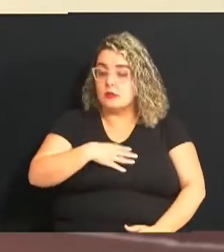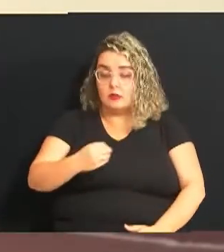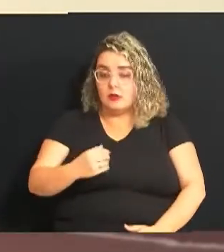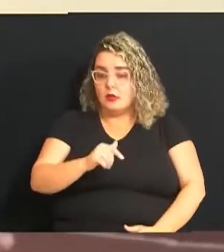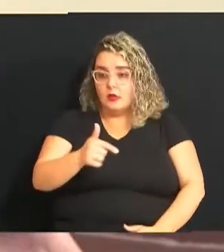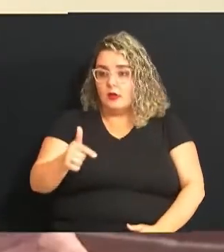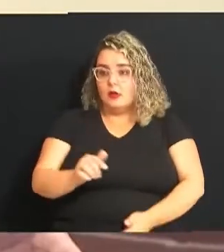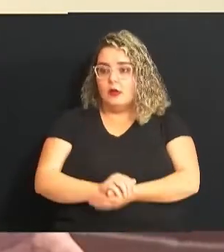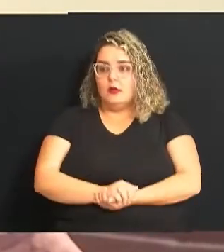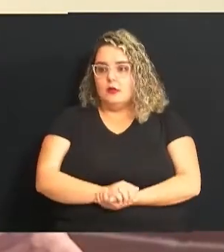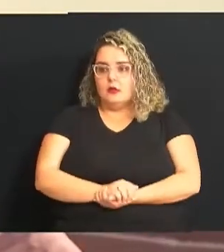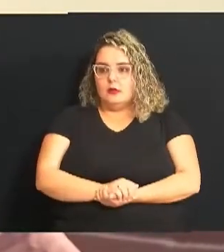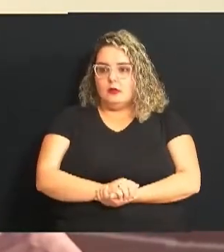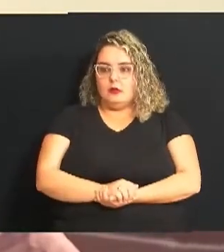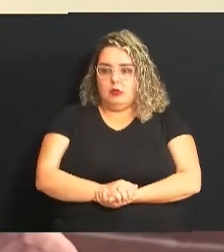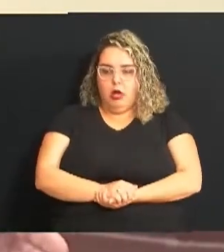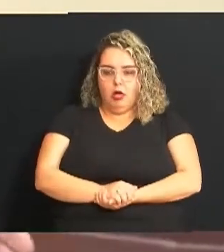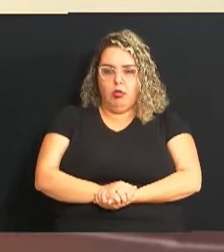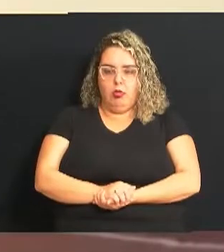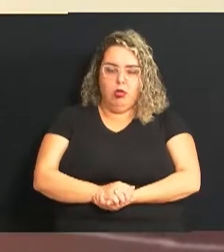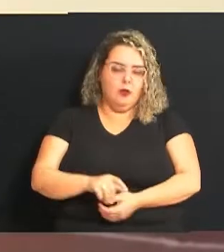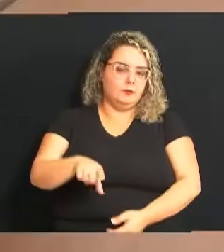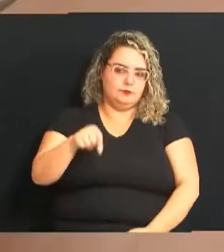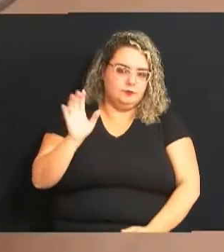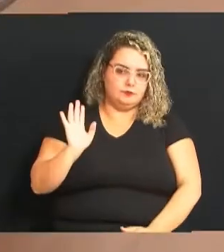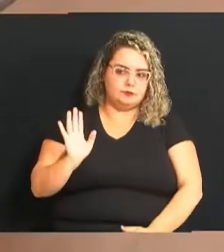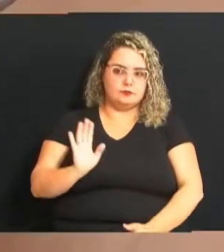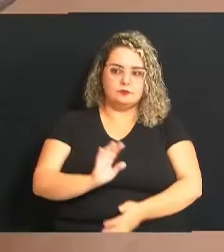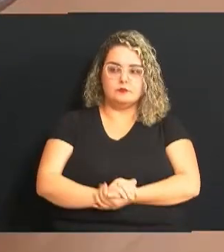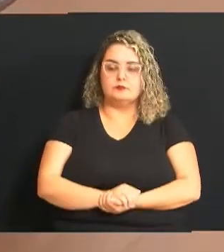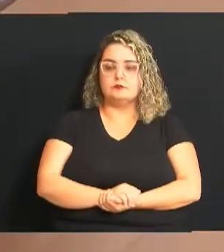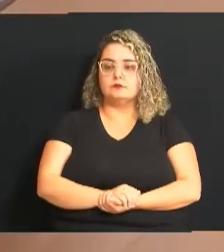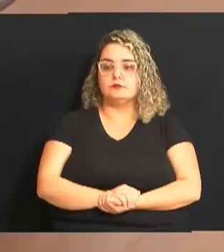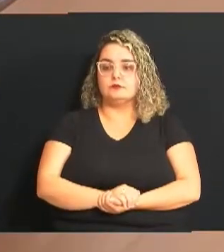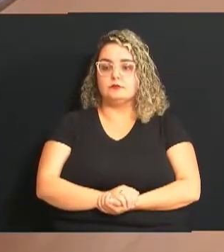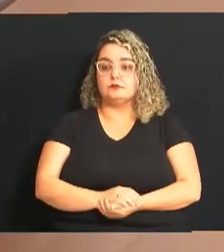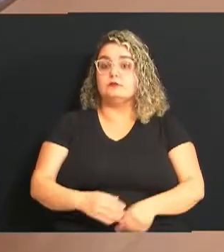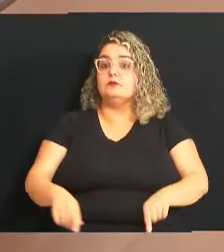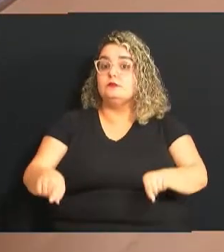por uma opção. Então, também